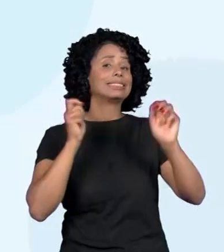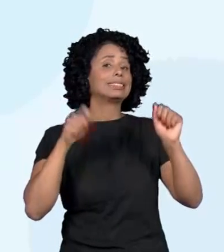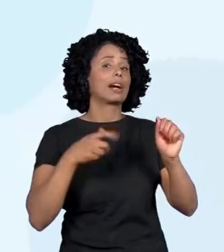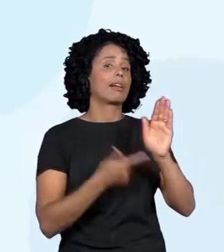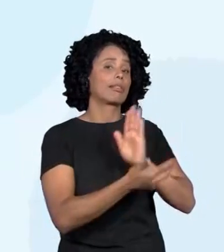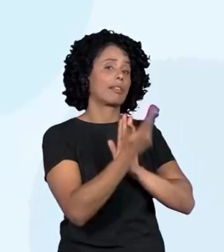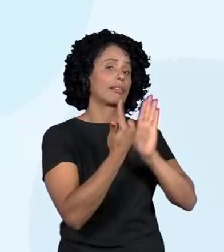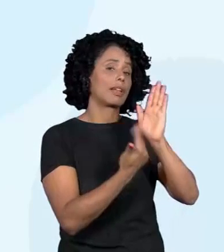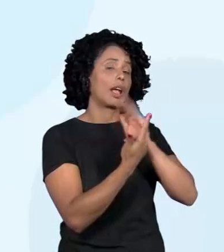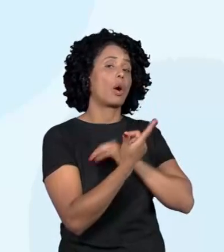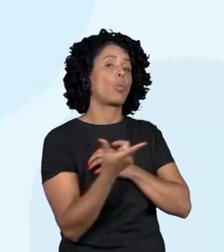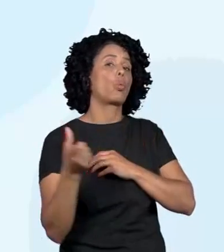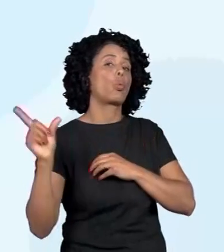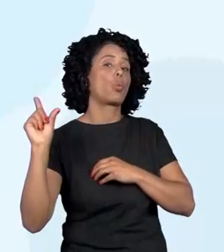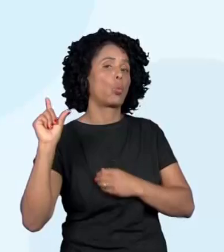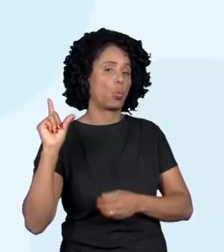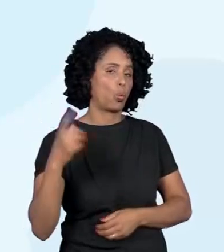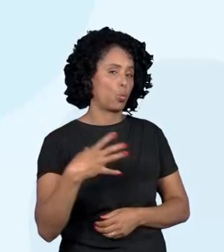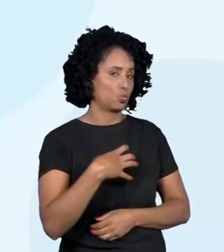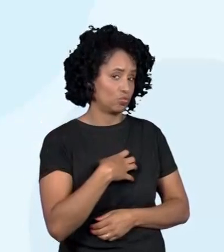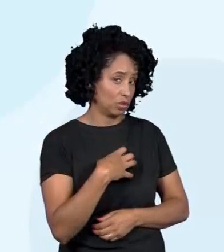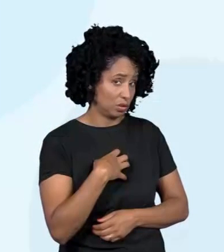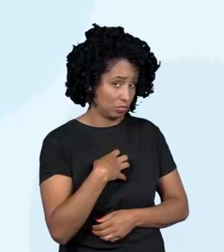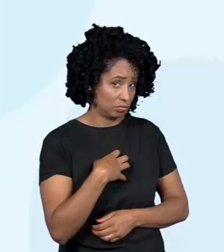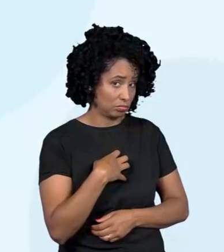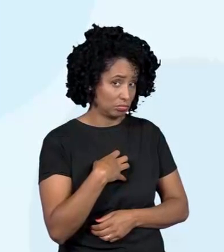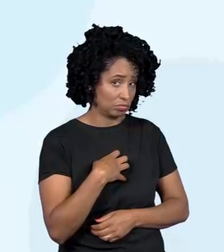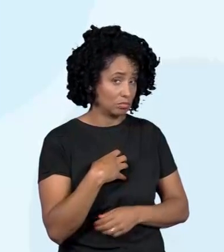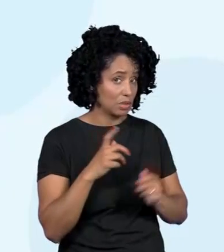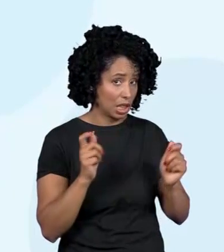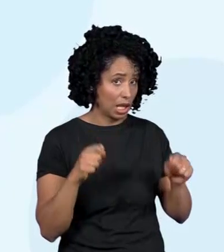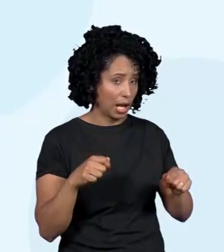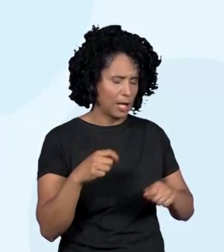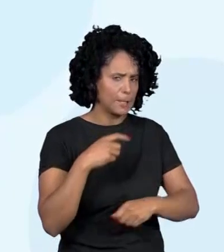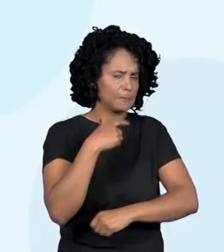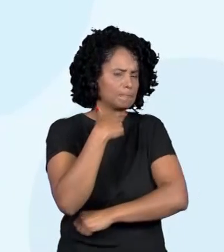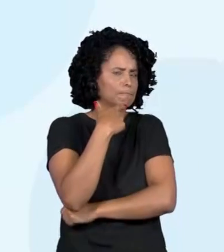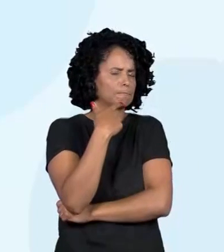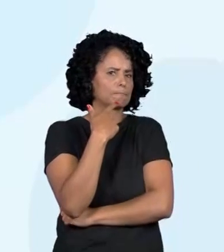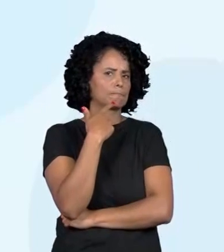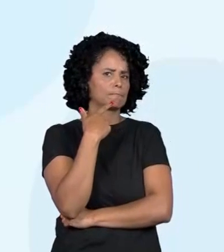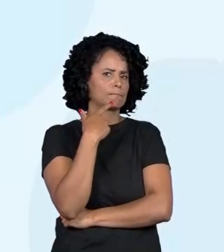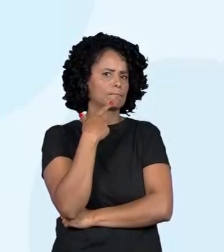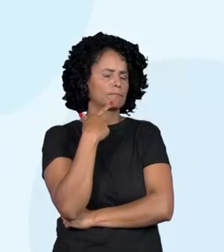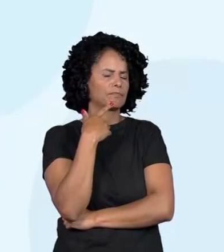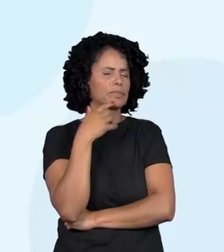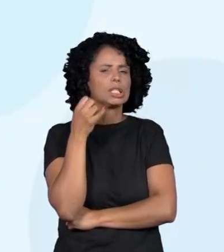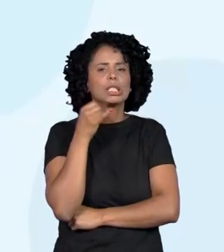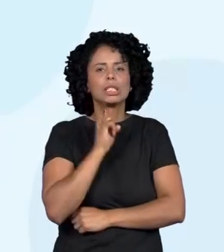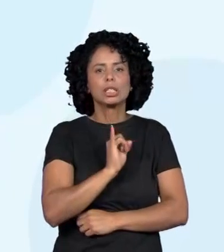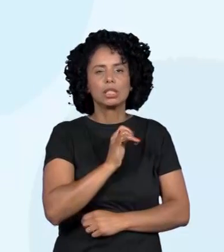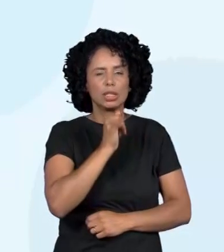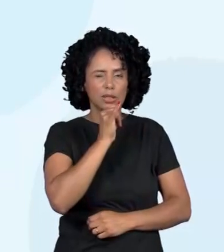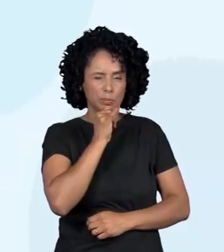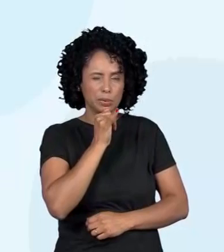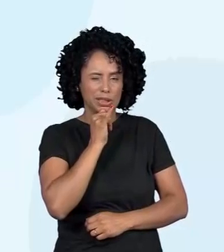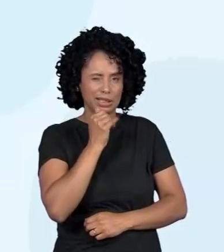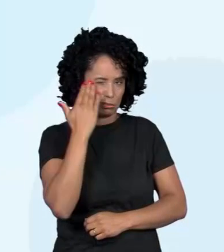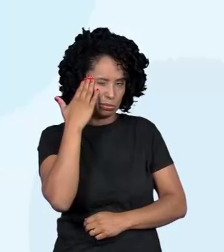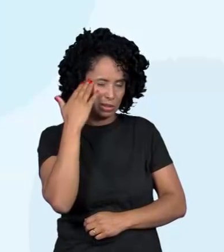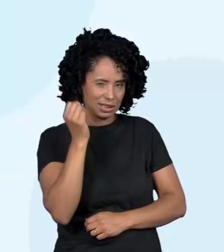outro eixo de simetria nessa figura? E se eu fizesse um eixo aqui